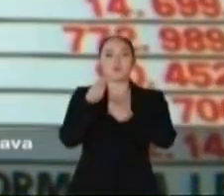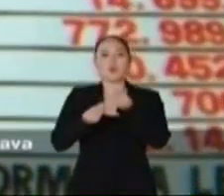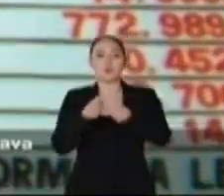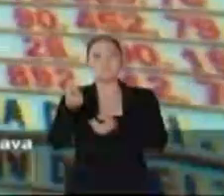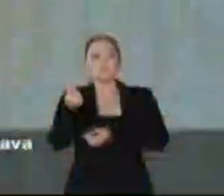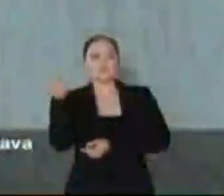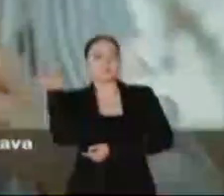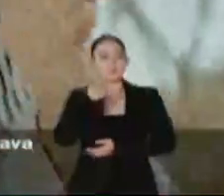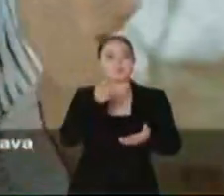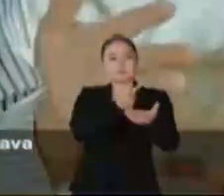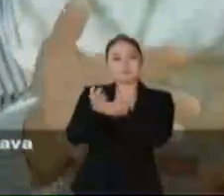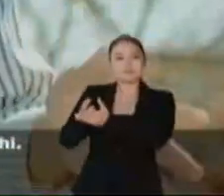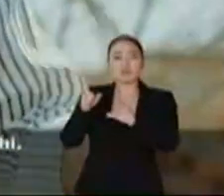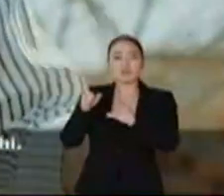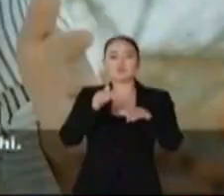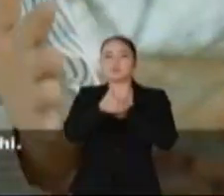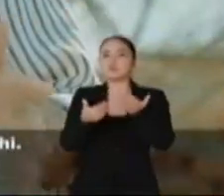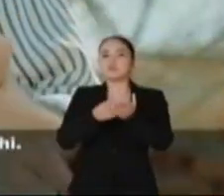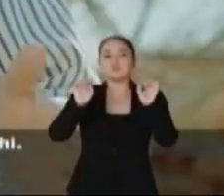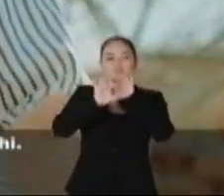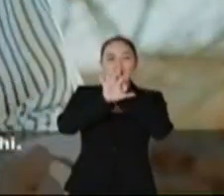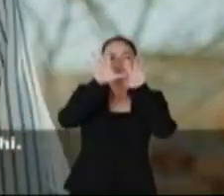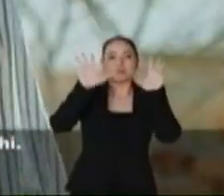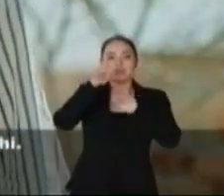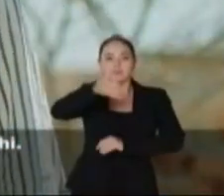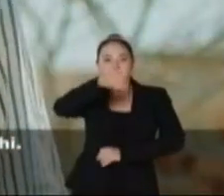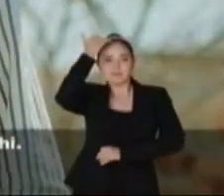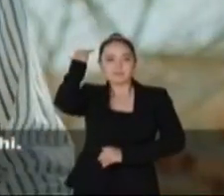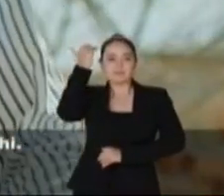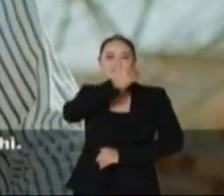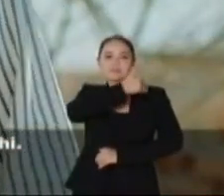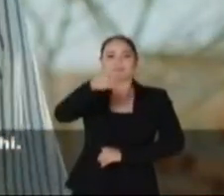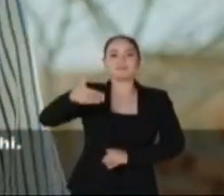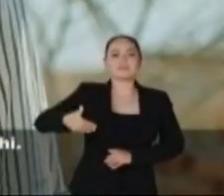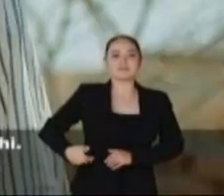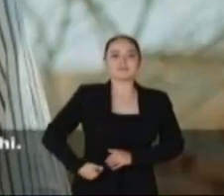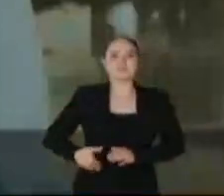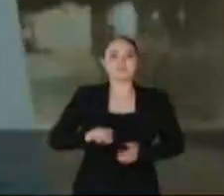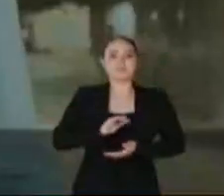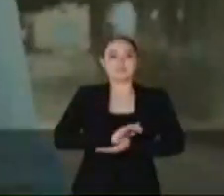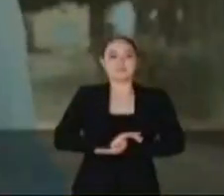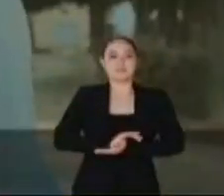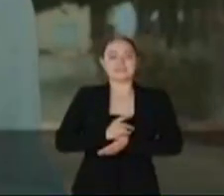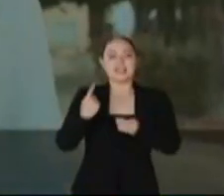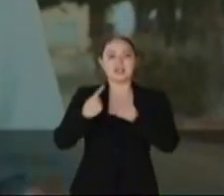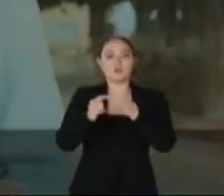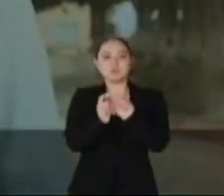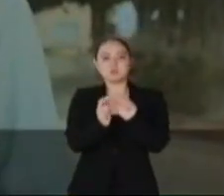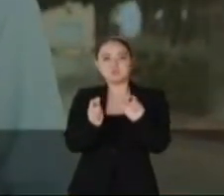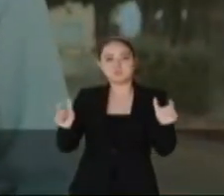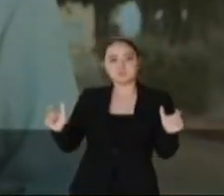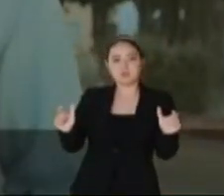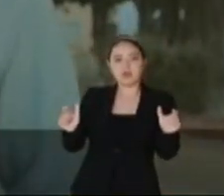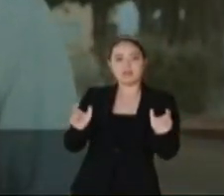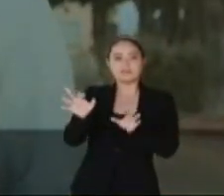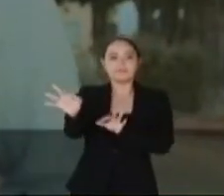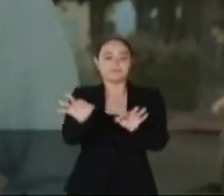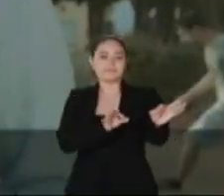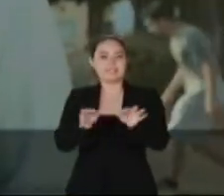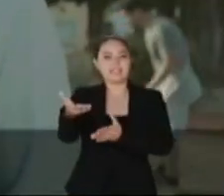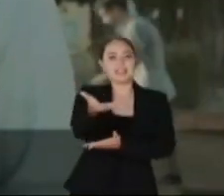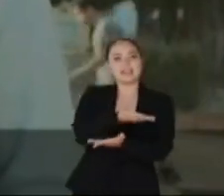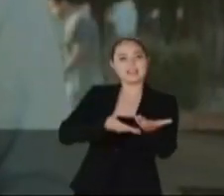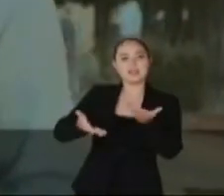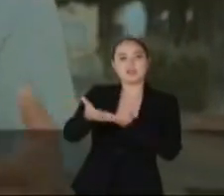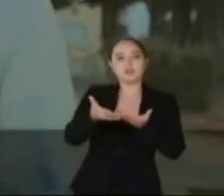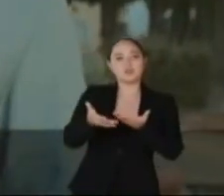se arrecadava, o que se gastava e o que tinha em caixa para trabalhar. Foi no governo de Júnior Mock. A cidade cresceu e se organizou com a